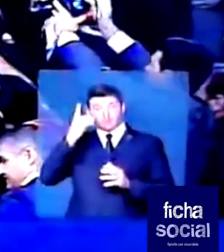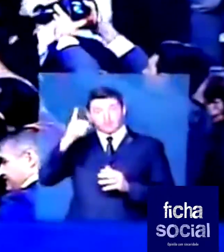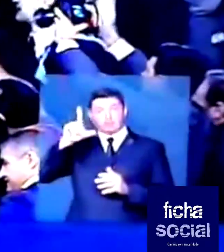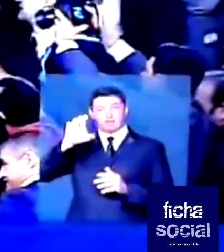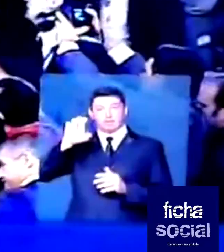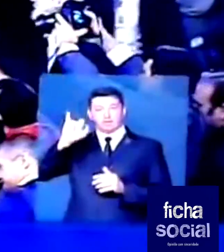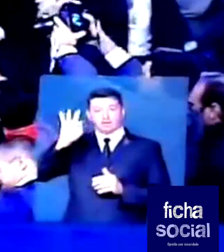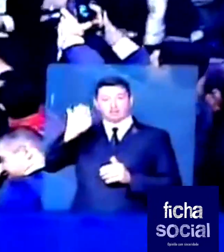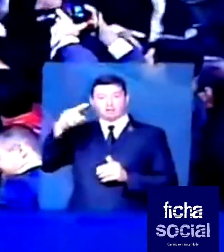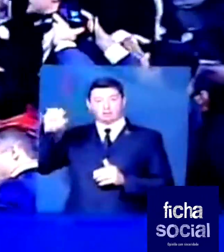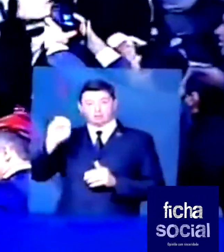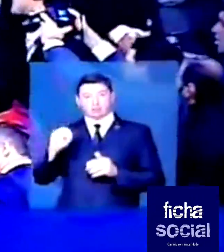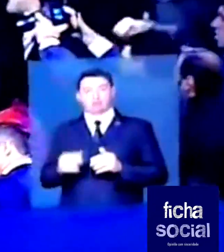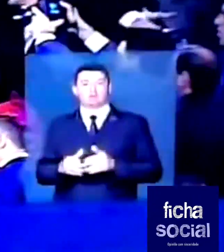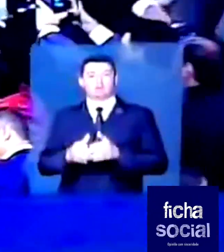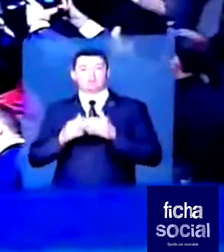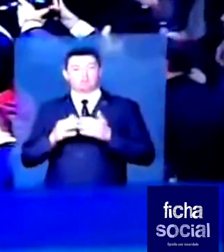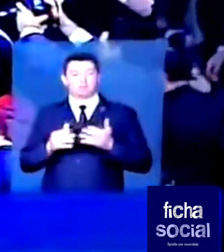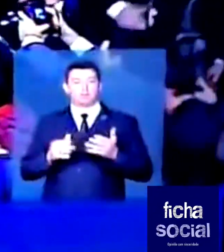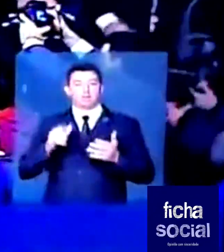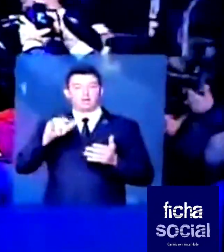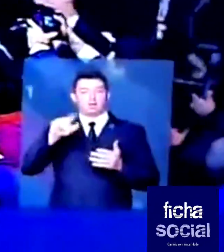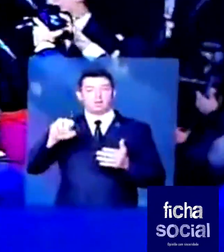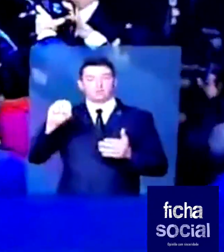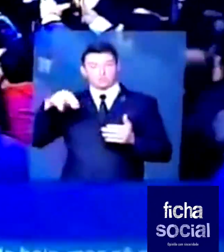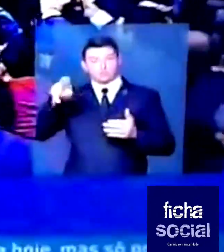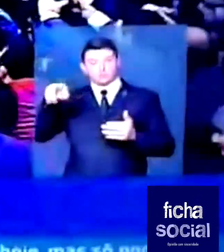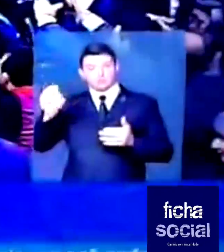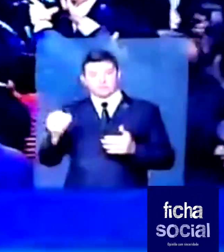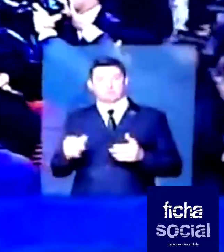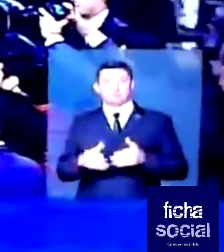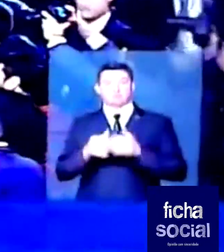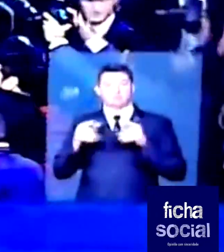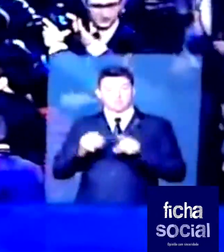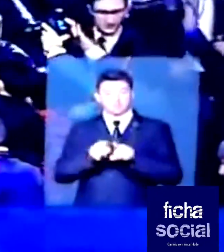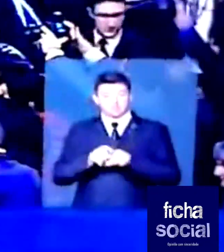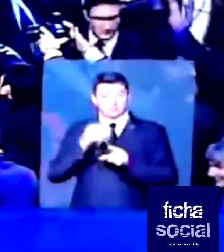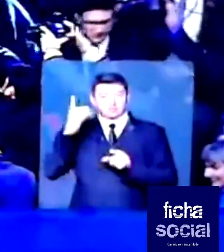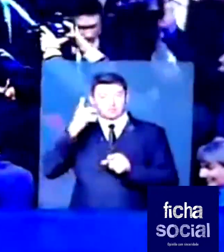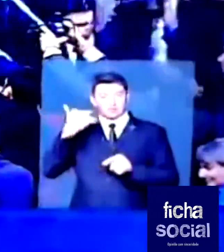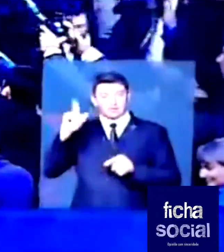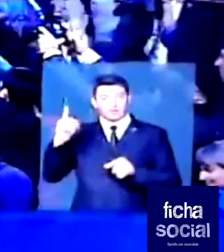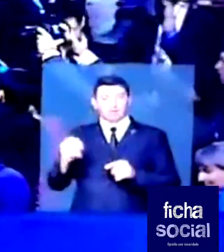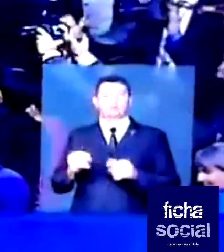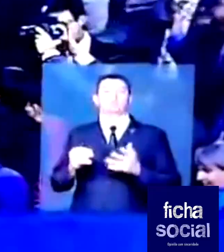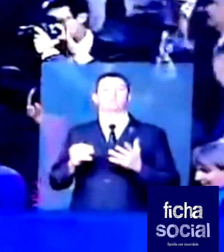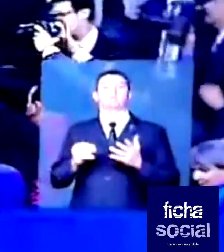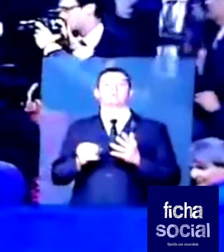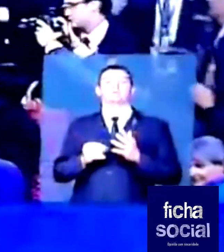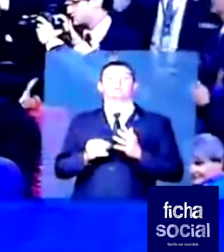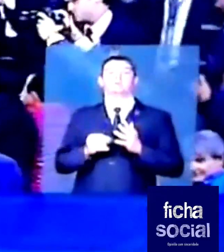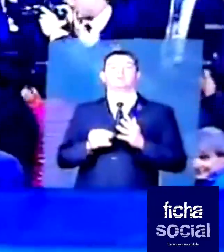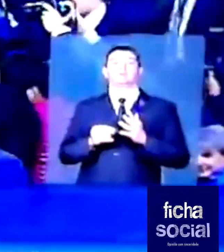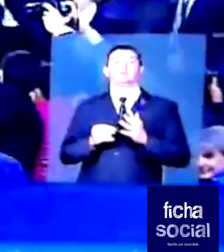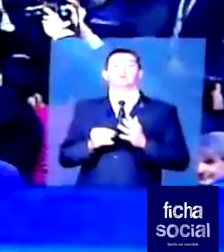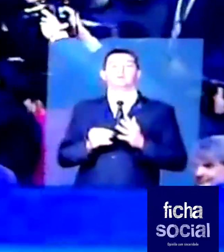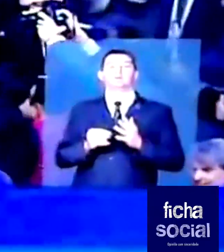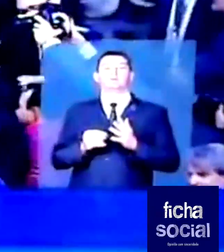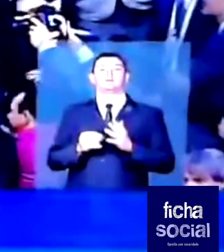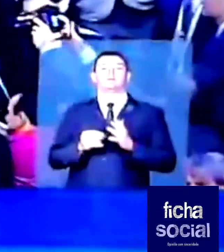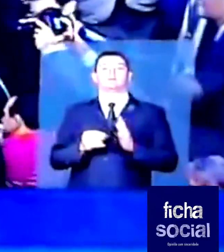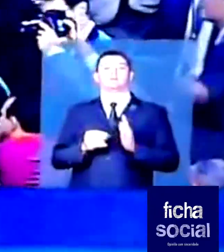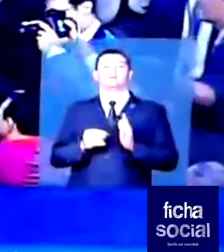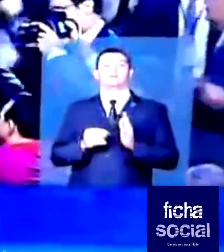Nilson Leitão, o deputado Domingo Sarra, o senador Aloysio Nunes Ferreira e vários outros lá em cima, o deputado Ronaldo Caiado, deputados